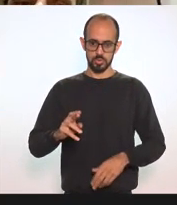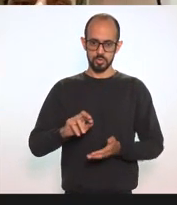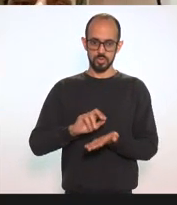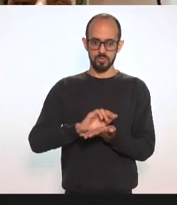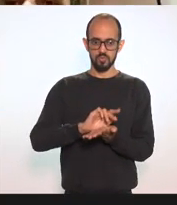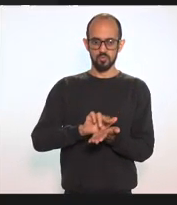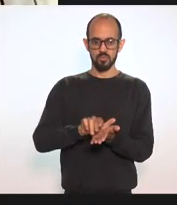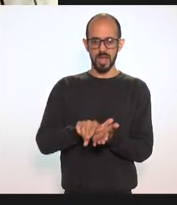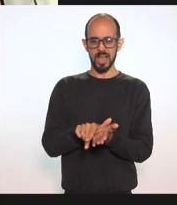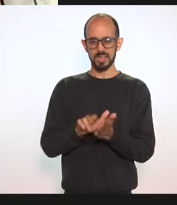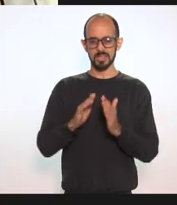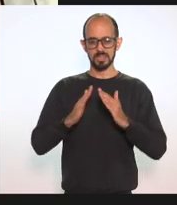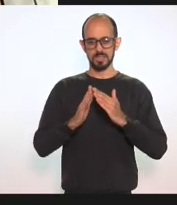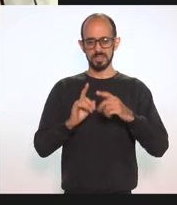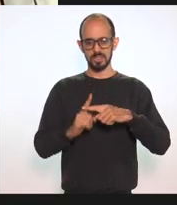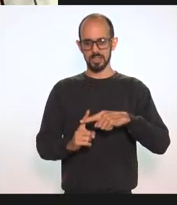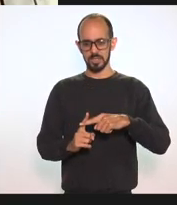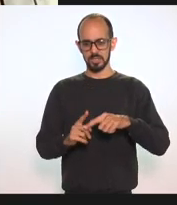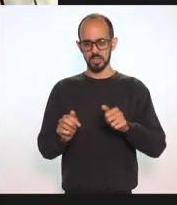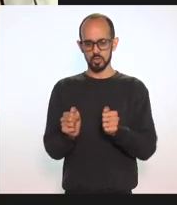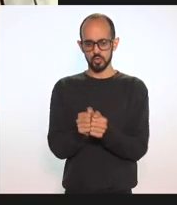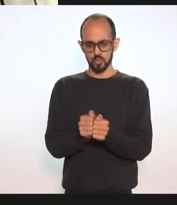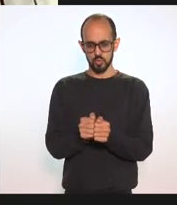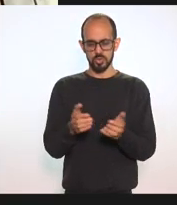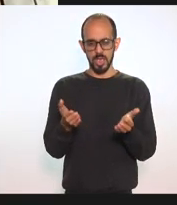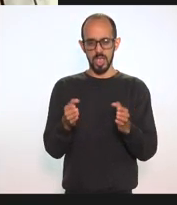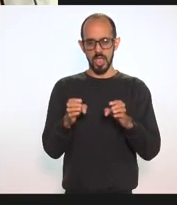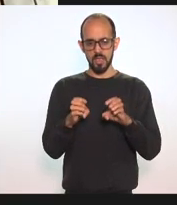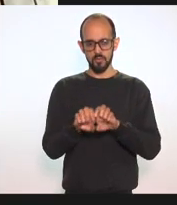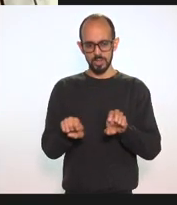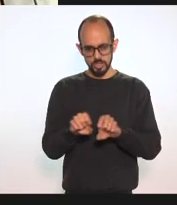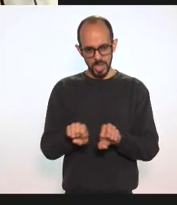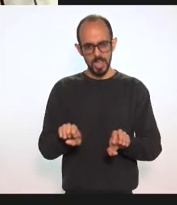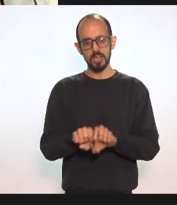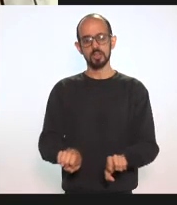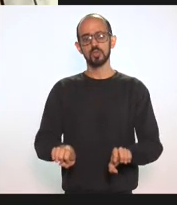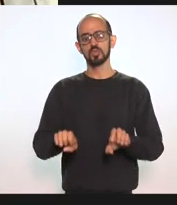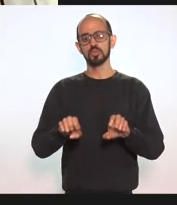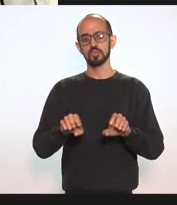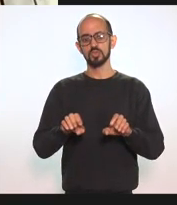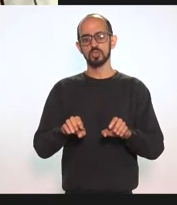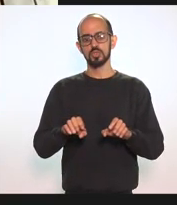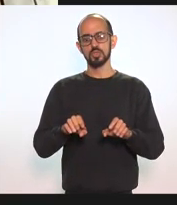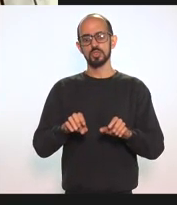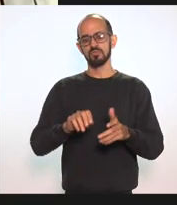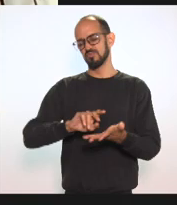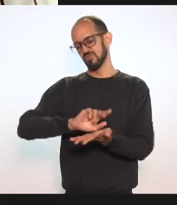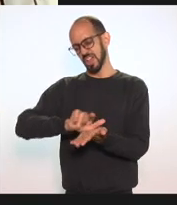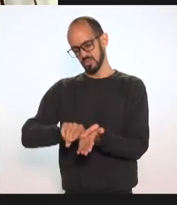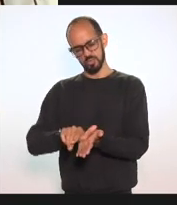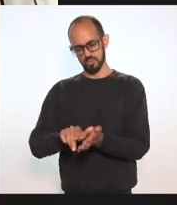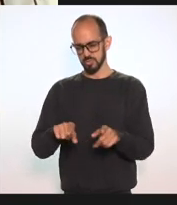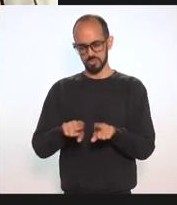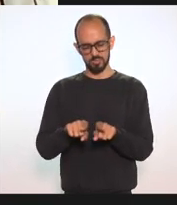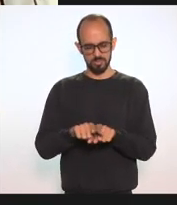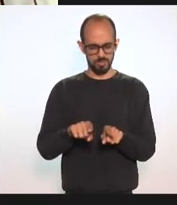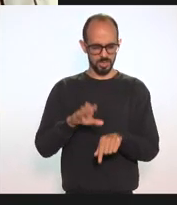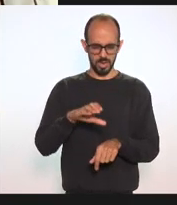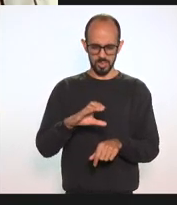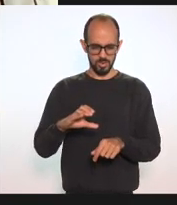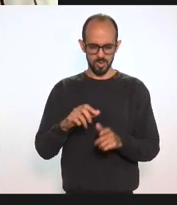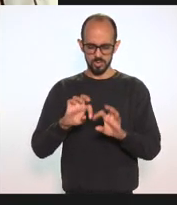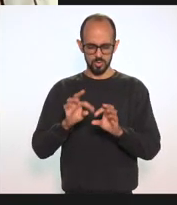muitas igrejas cristãs, evangélicas, metodistas, presbiterianas, com muitos